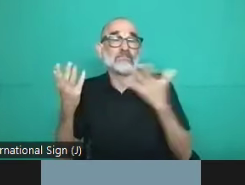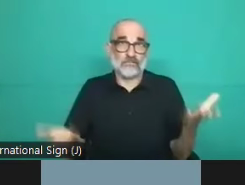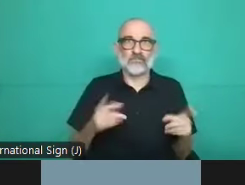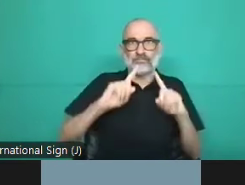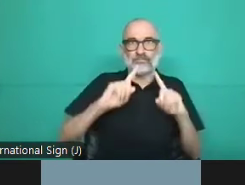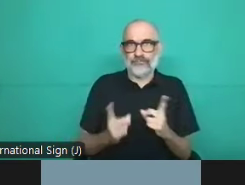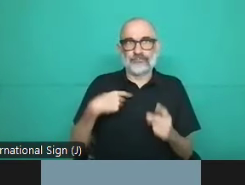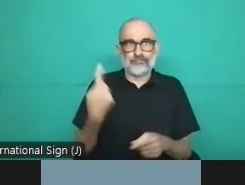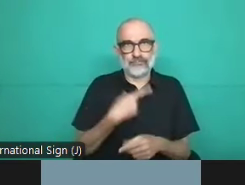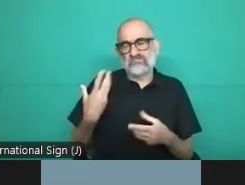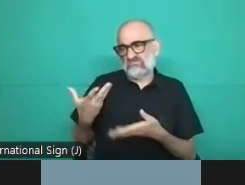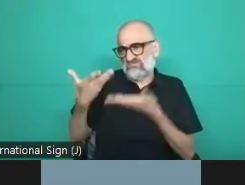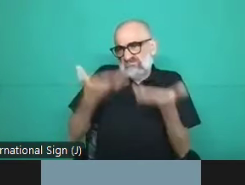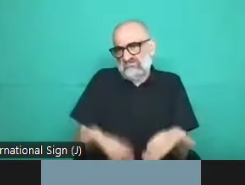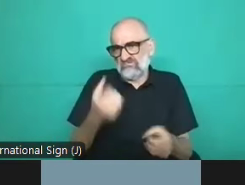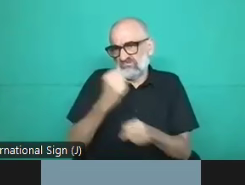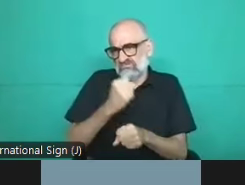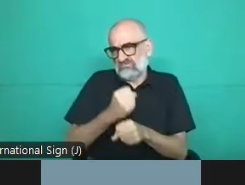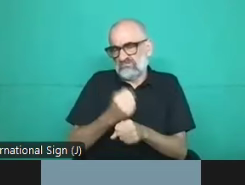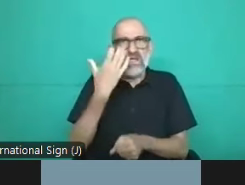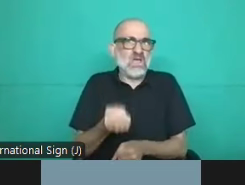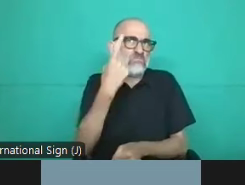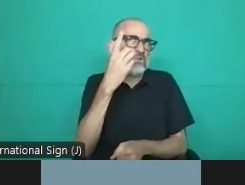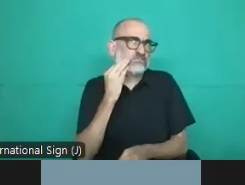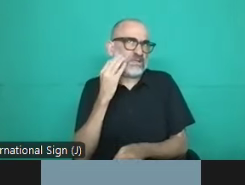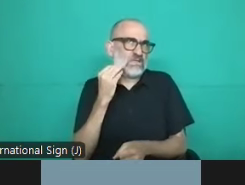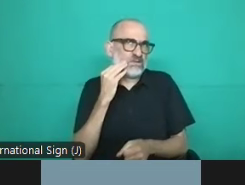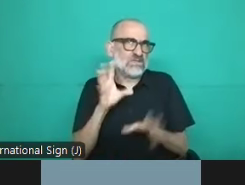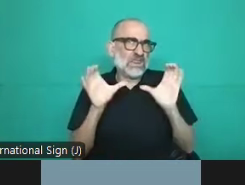e ajuda com habilidades de tipo técnico, com um bom